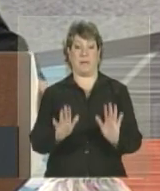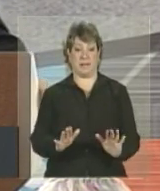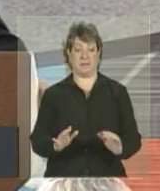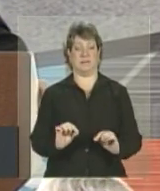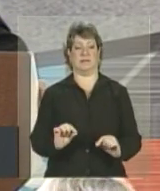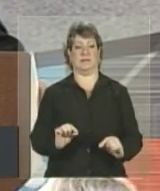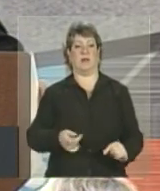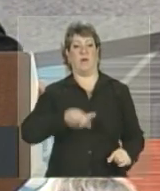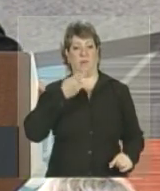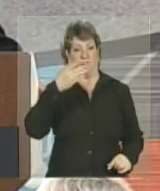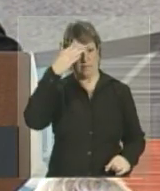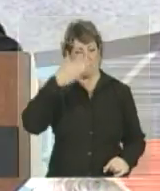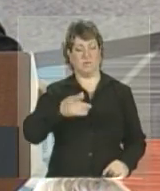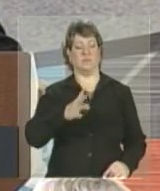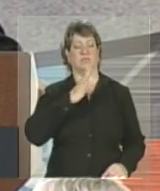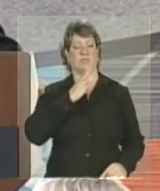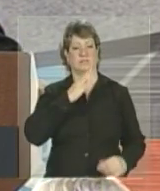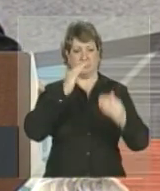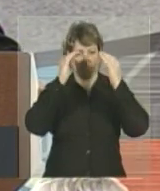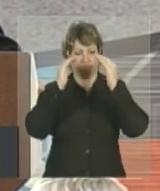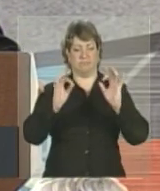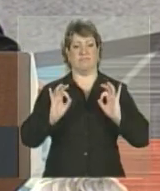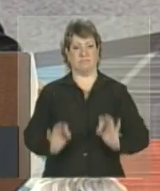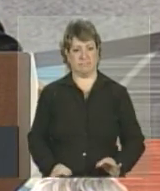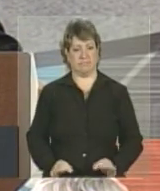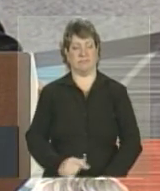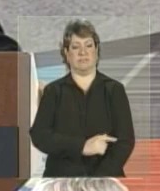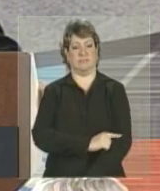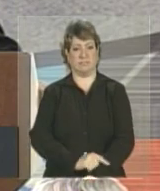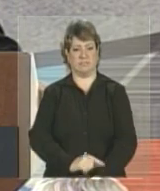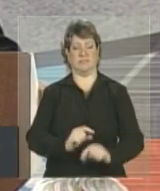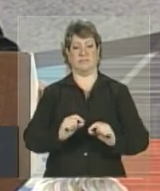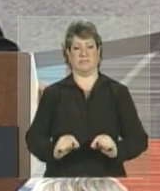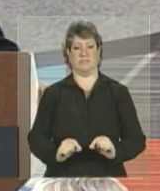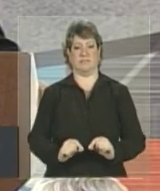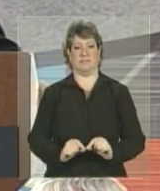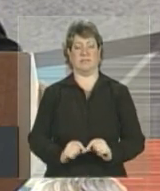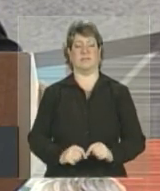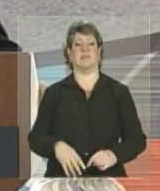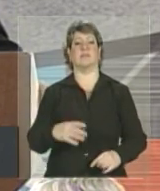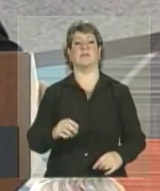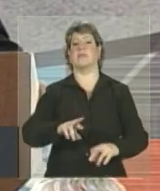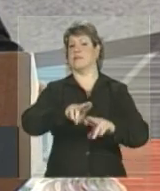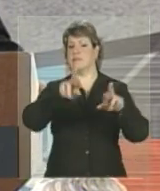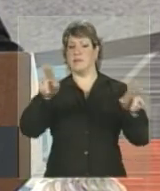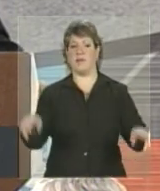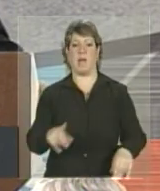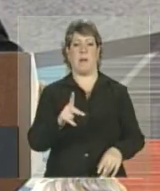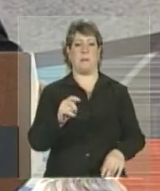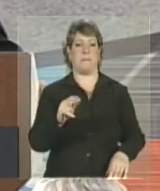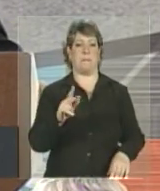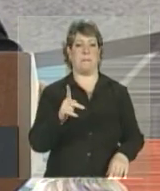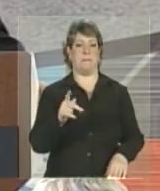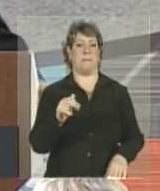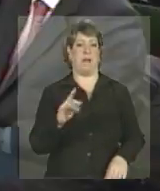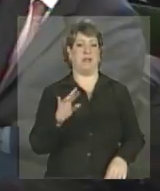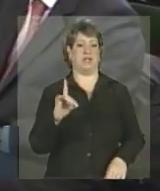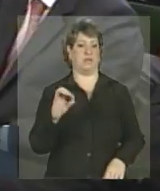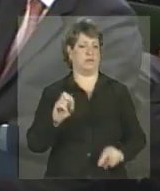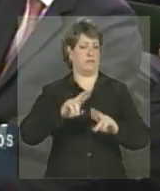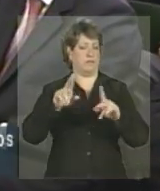de reconhecimento, de forma indistinta das cores partidárias dos prefeitos, o testemunho que